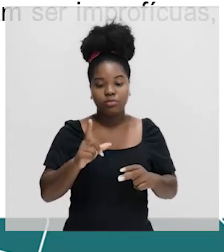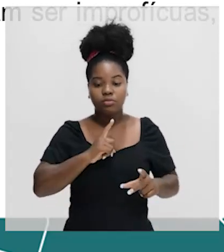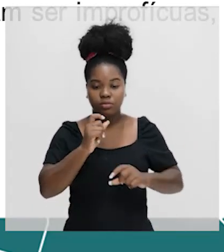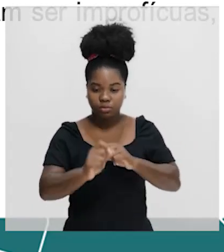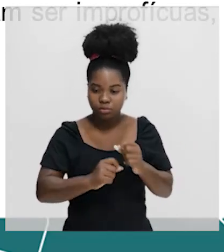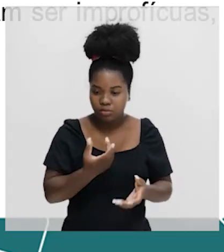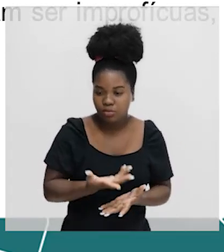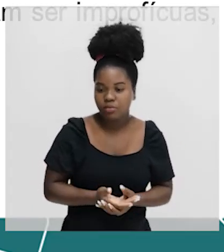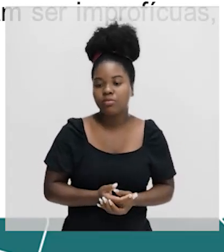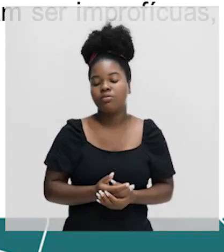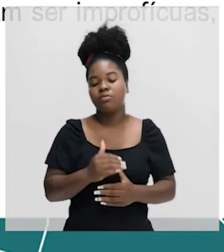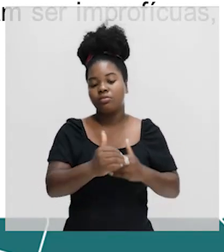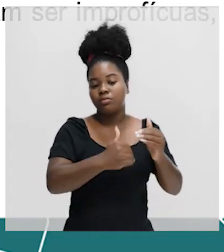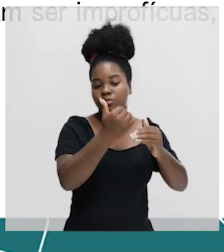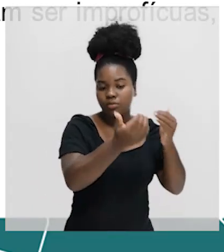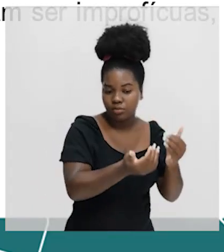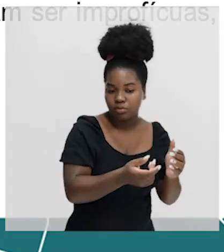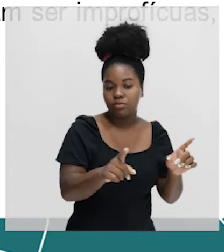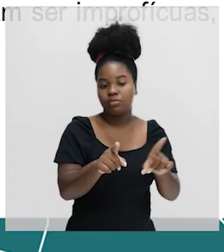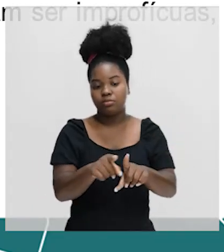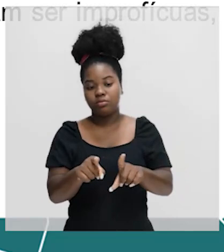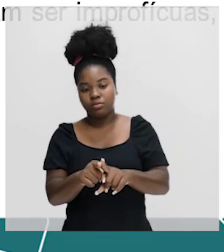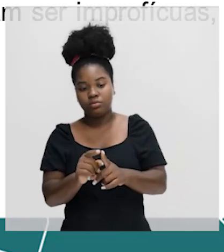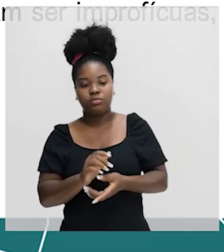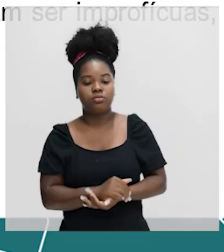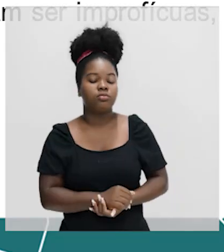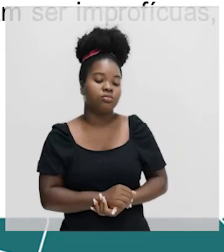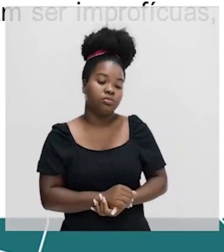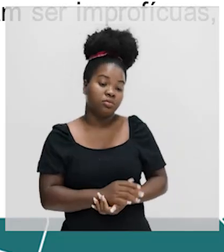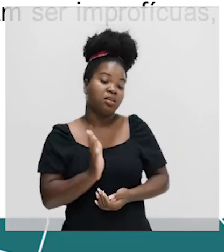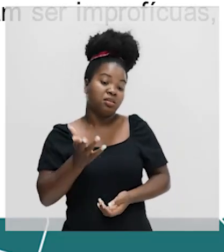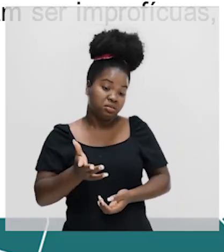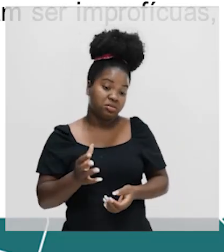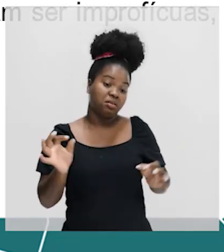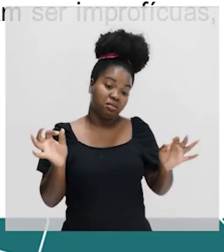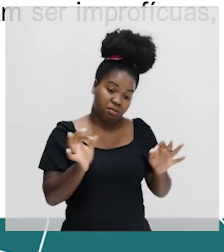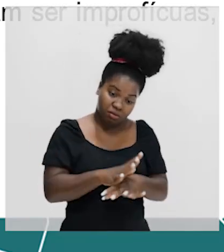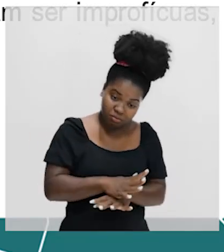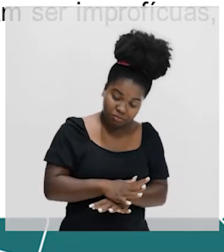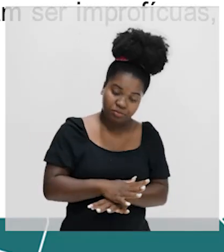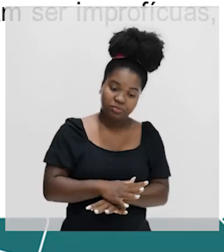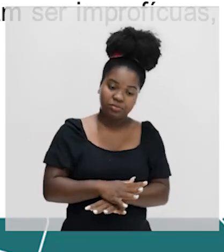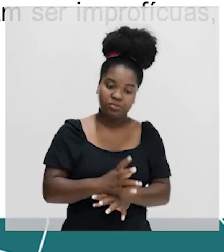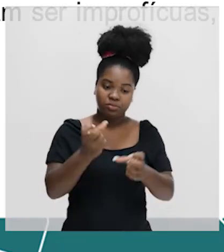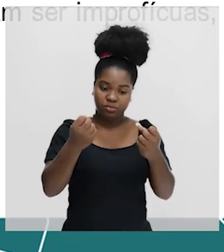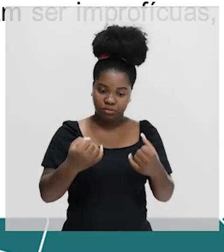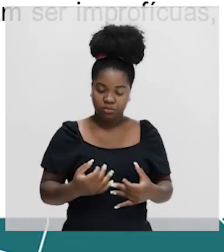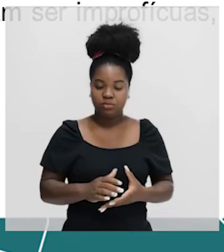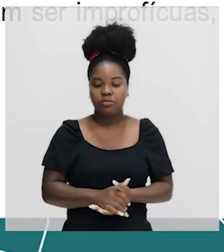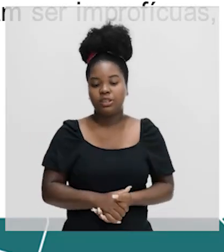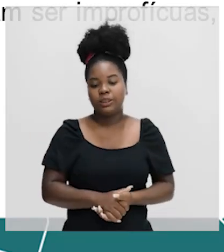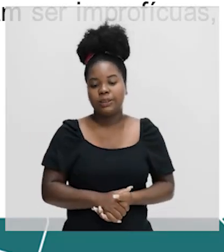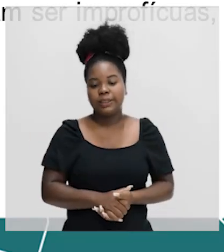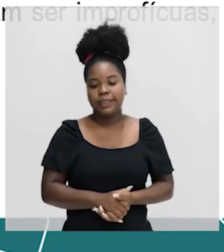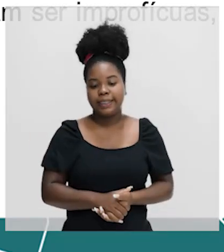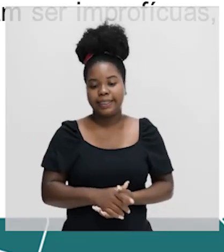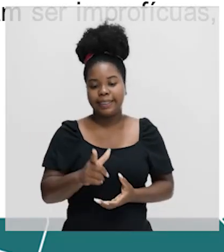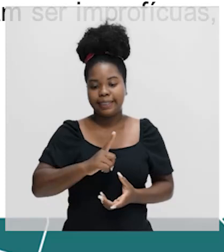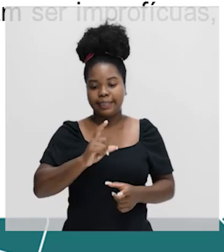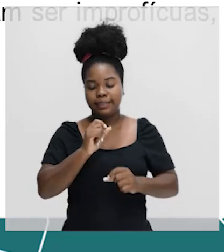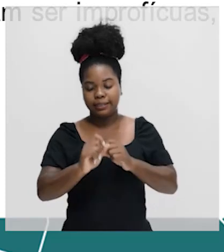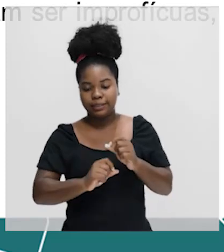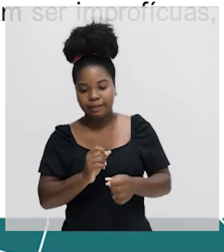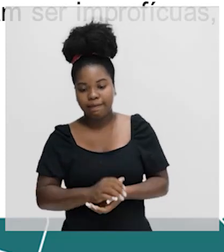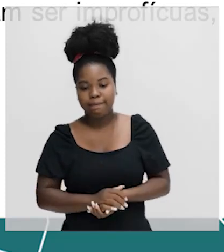sinaliza algo em desenvolvimento, que, no entanto, já está finalizado quando falamos dele. Tendo